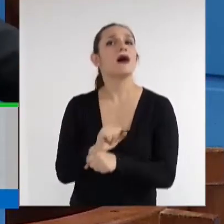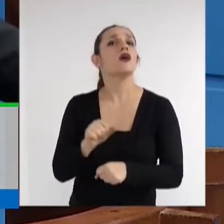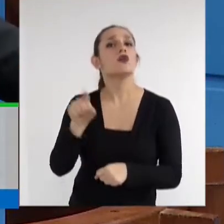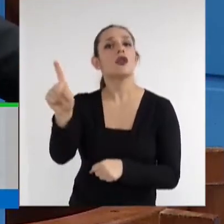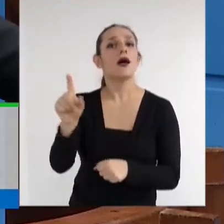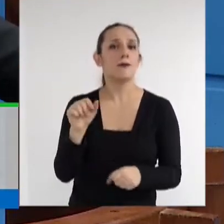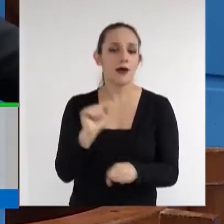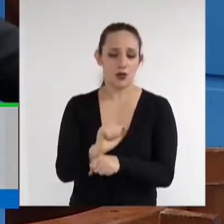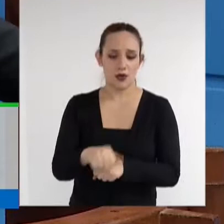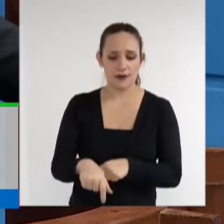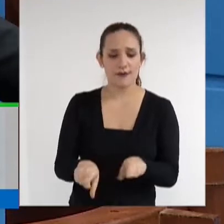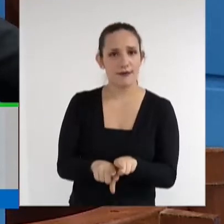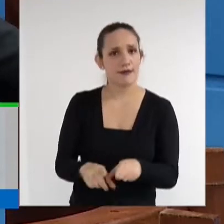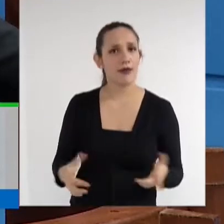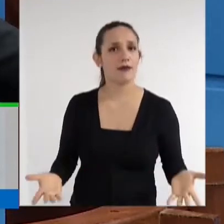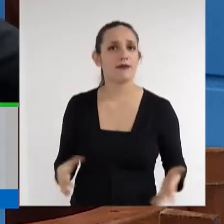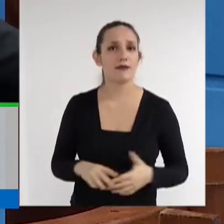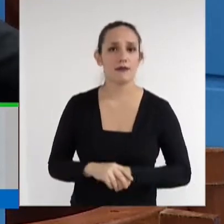congelado?